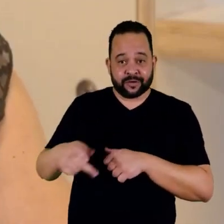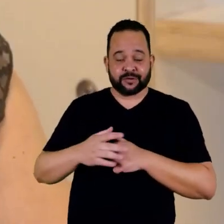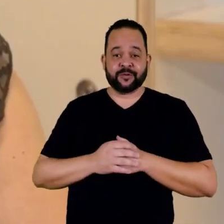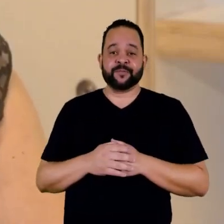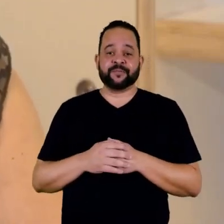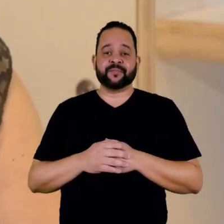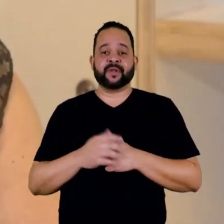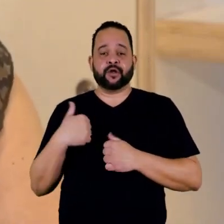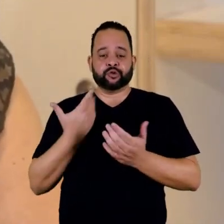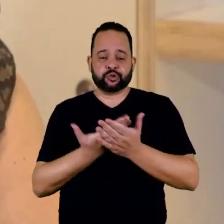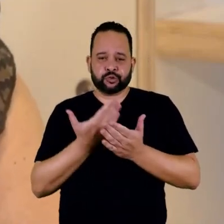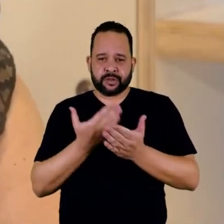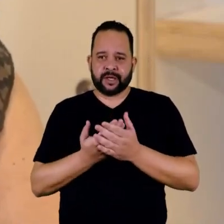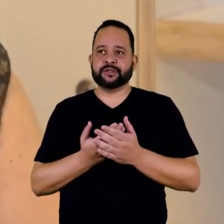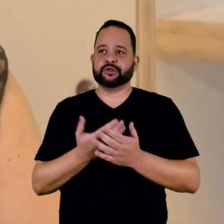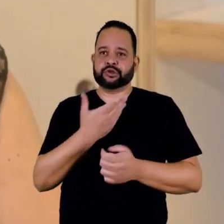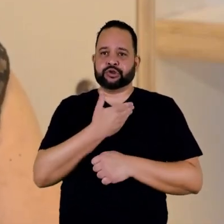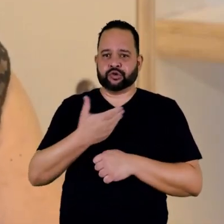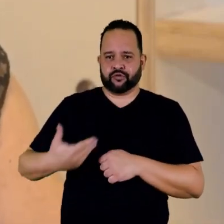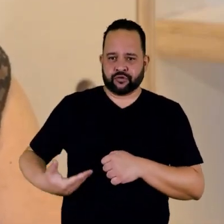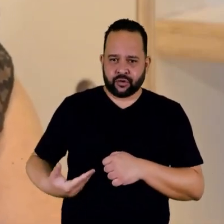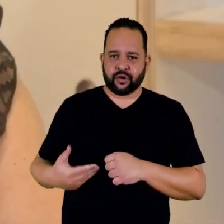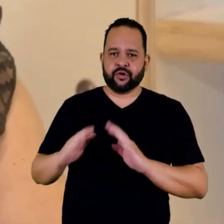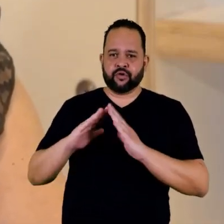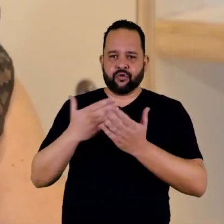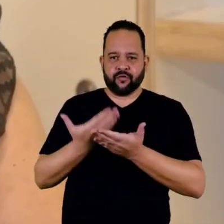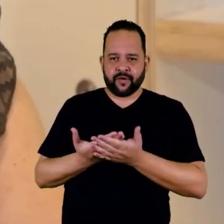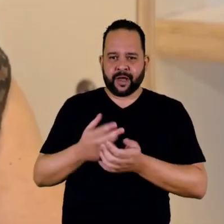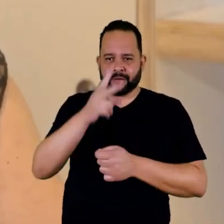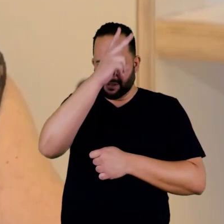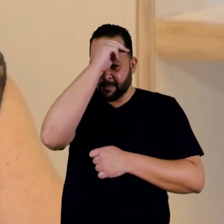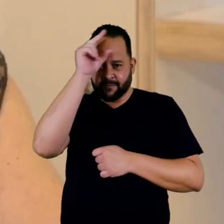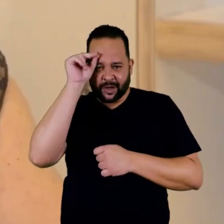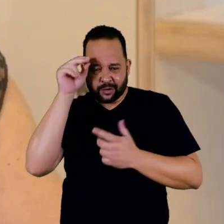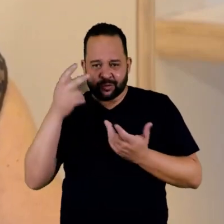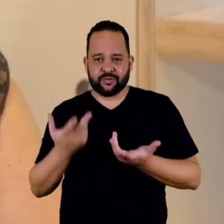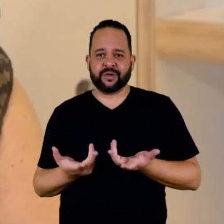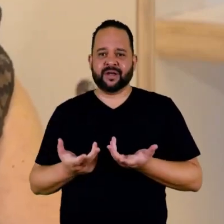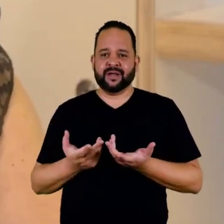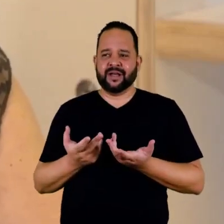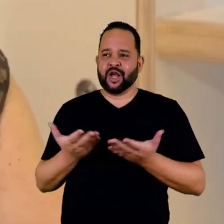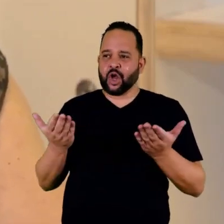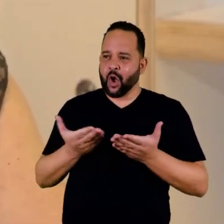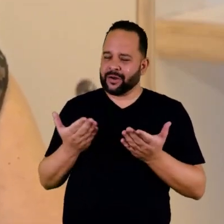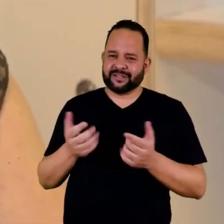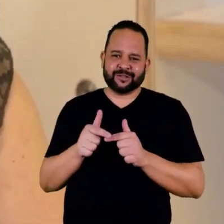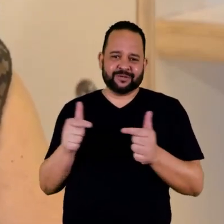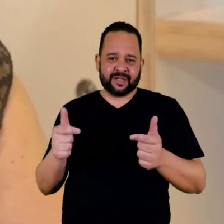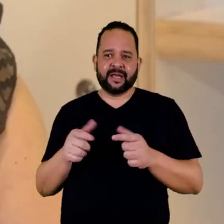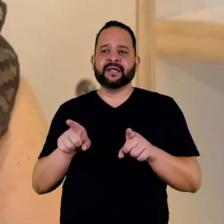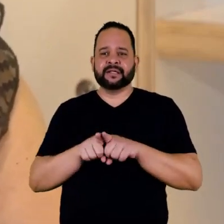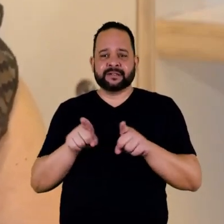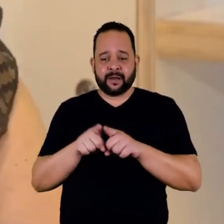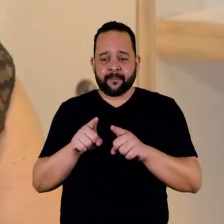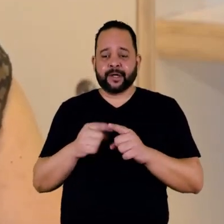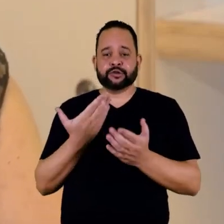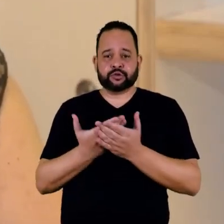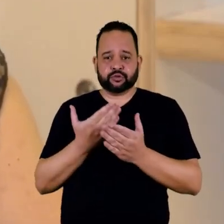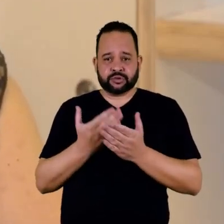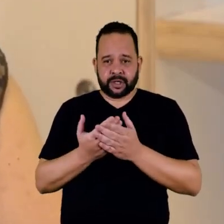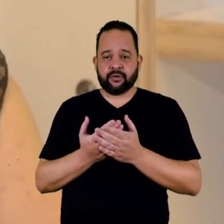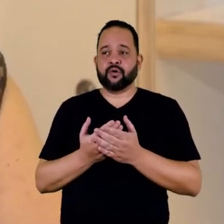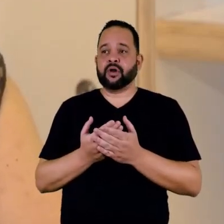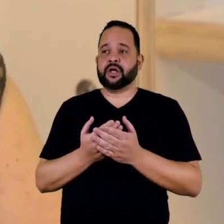eh estudei em colégio público estudei em colégio na Vila Guilherme ou Santa Teresa que acho que já nem existe mais estudei no colégio Objetivo